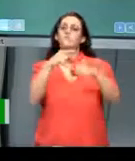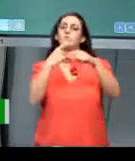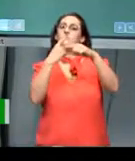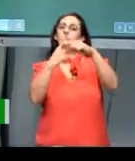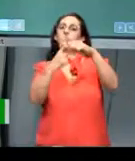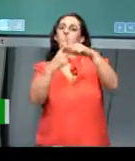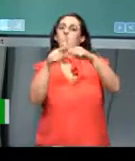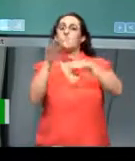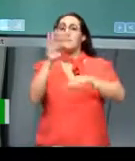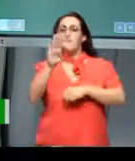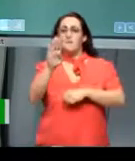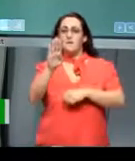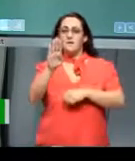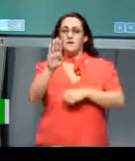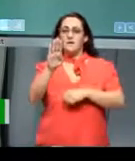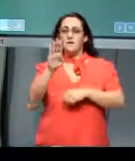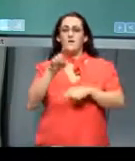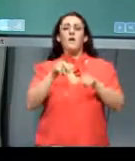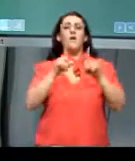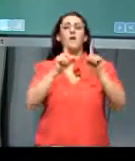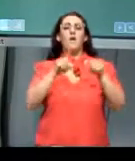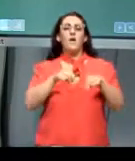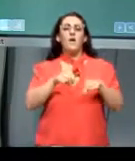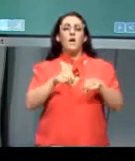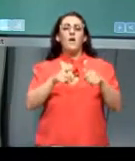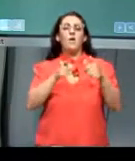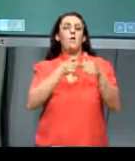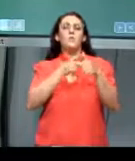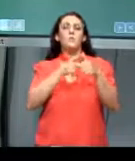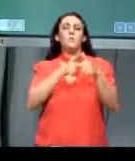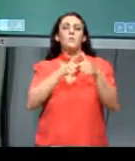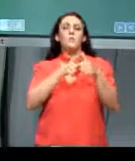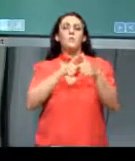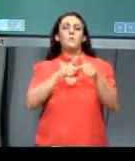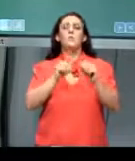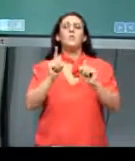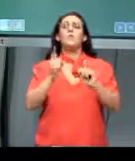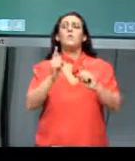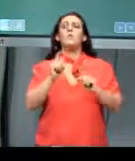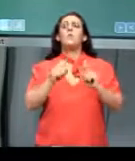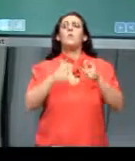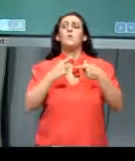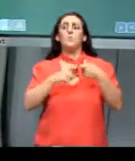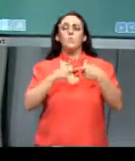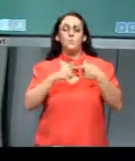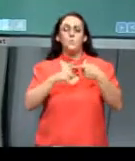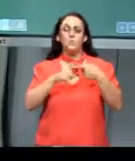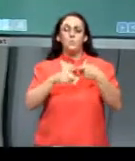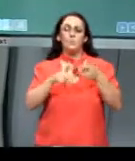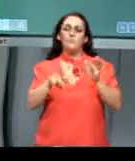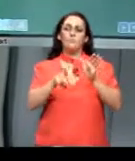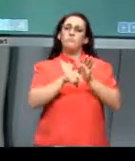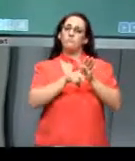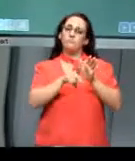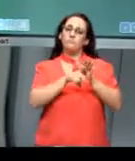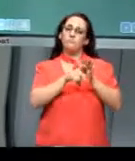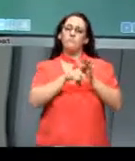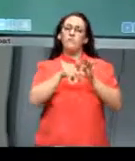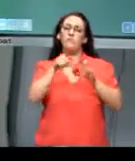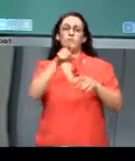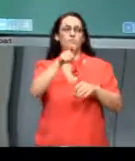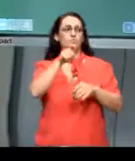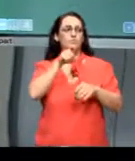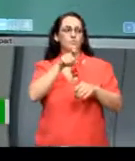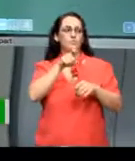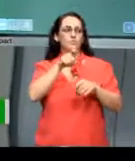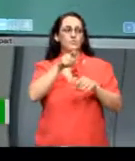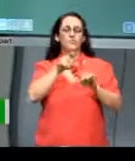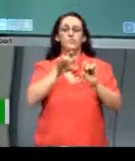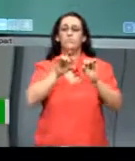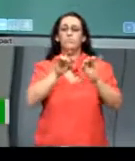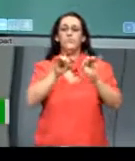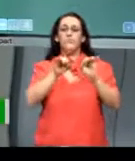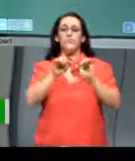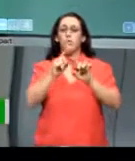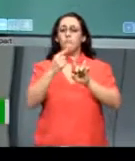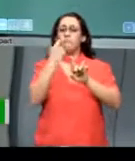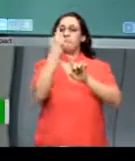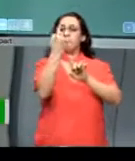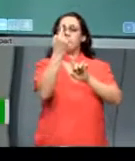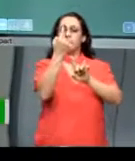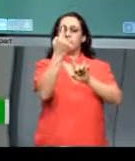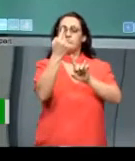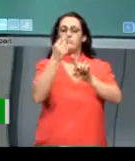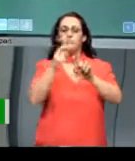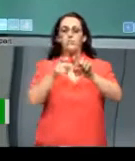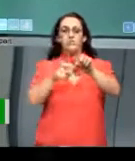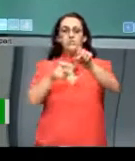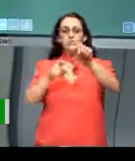primeiro grau? Porque o x está elevado a 1. Ele tem direito de ter um coeficiente antes dele e temos, possivelmente, um